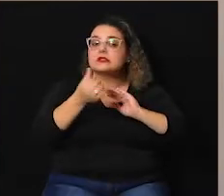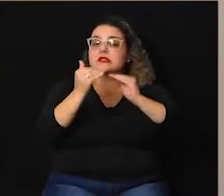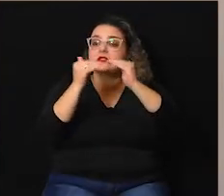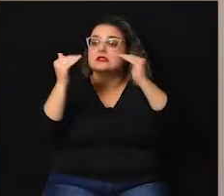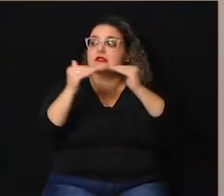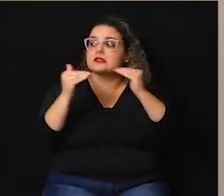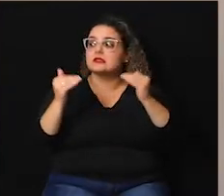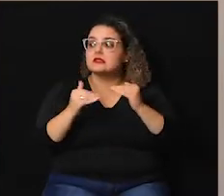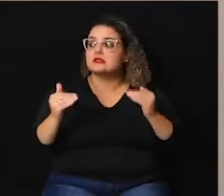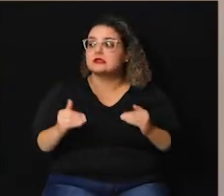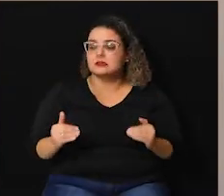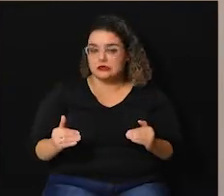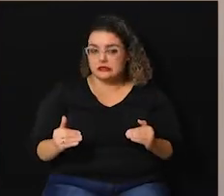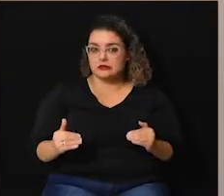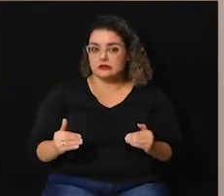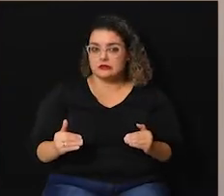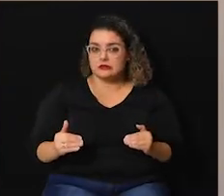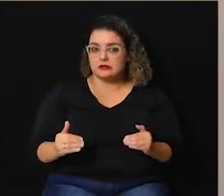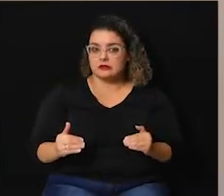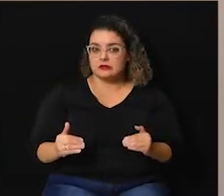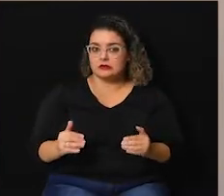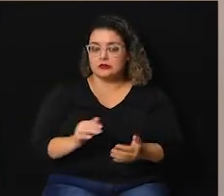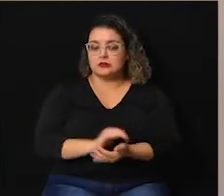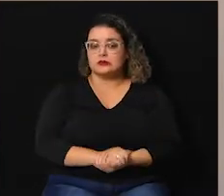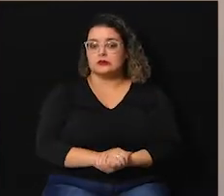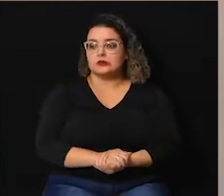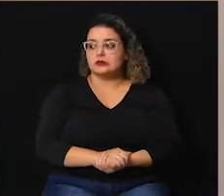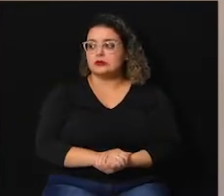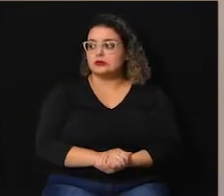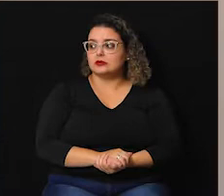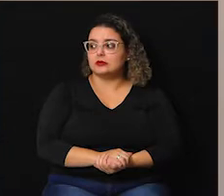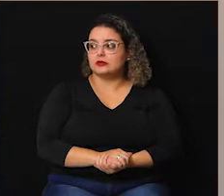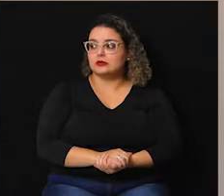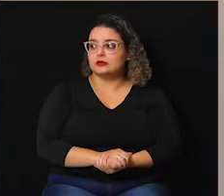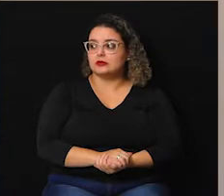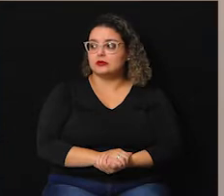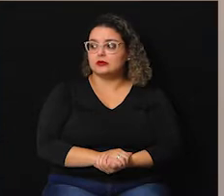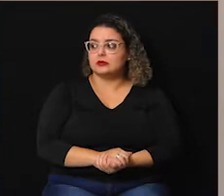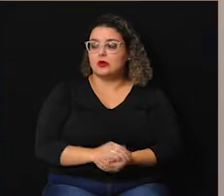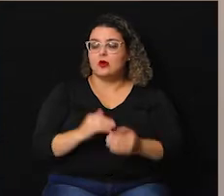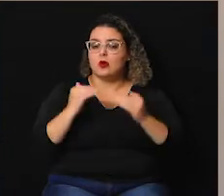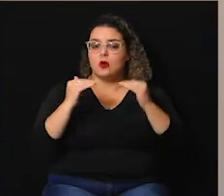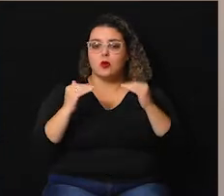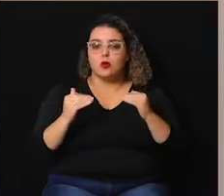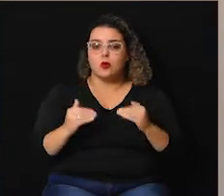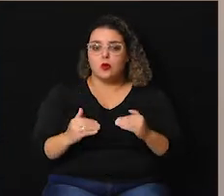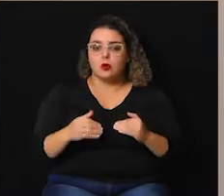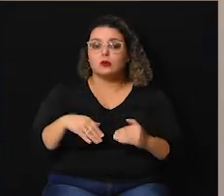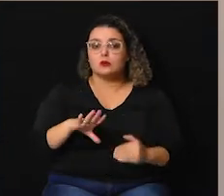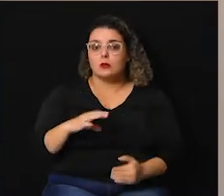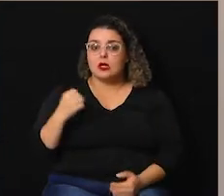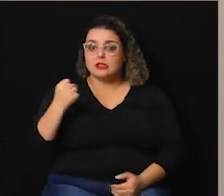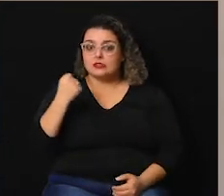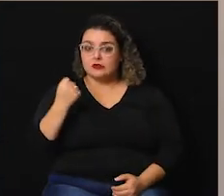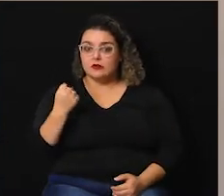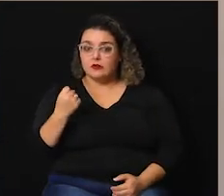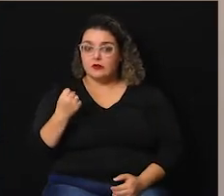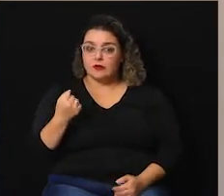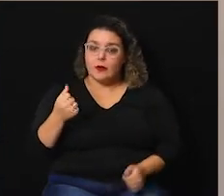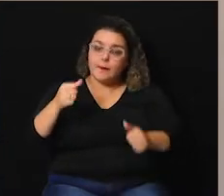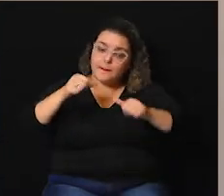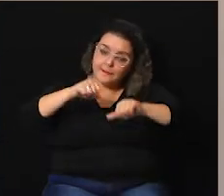uma classificação chamada de Ludwig, que classifica. Quanto mais grave, pior o